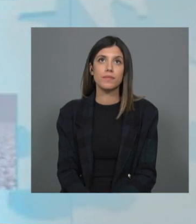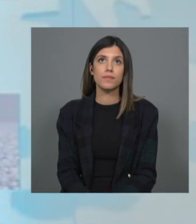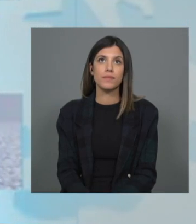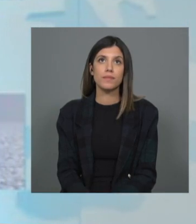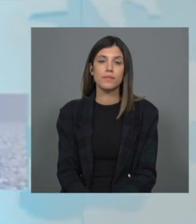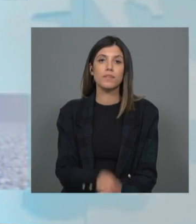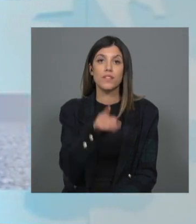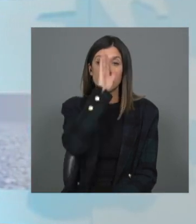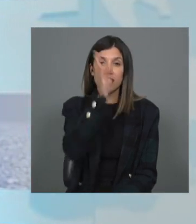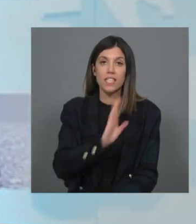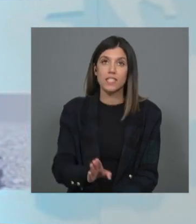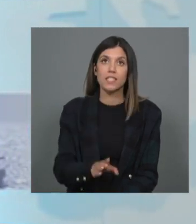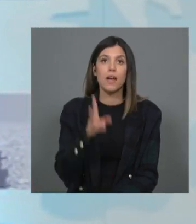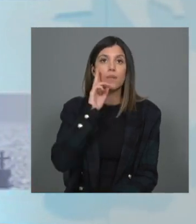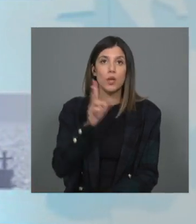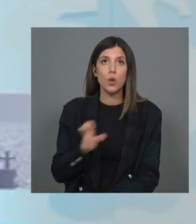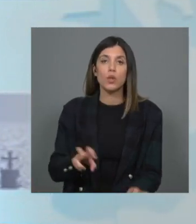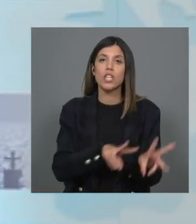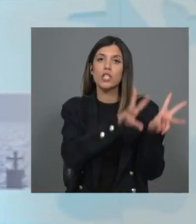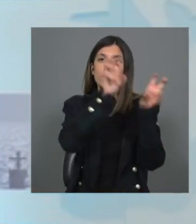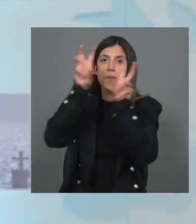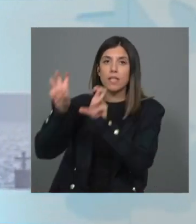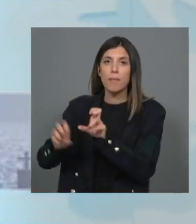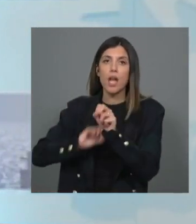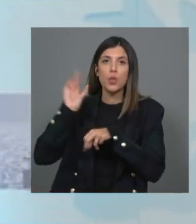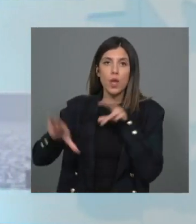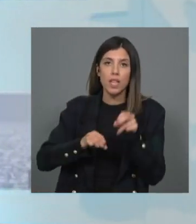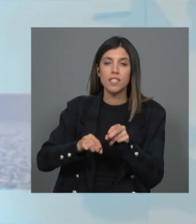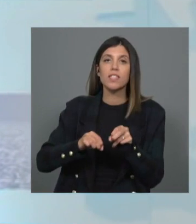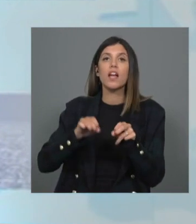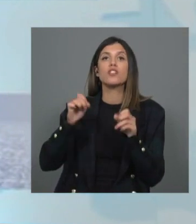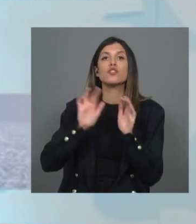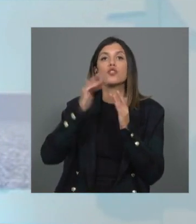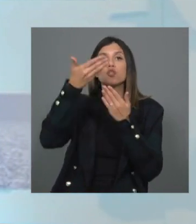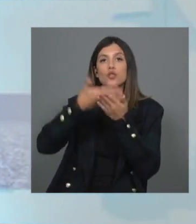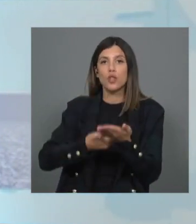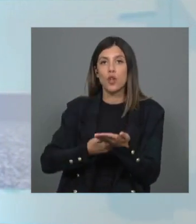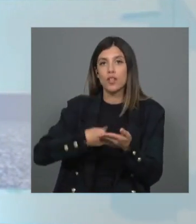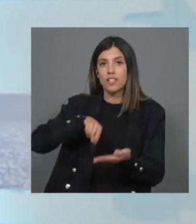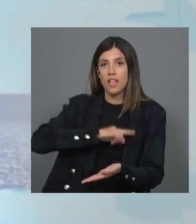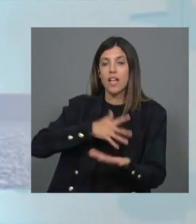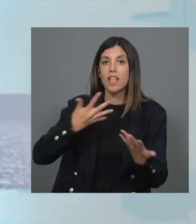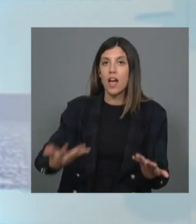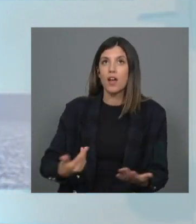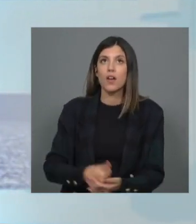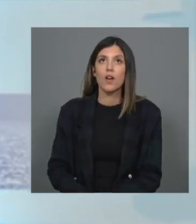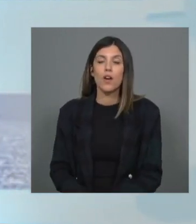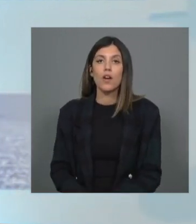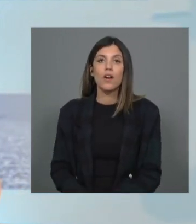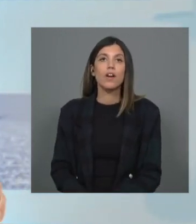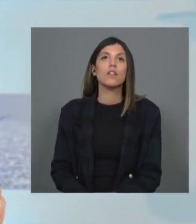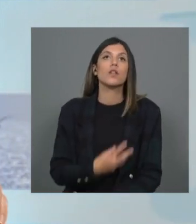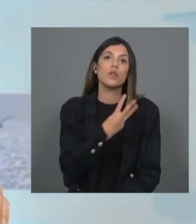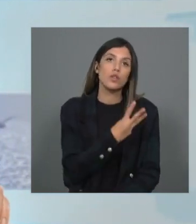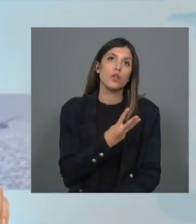Já sabe que encontra estes assuntos atualizados em agência.eclesia.pt. Agora a World Youth